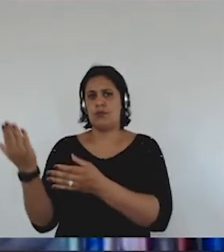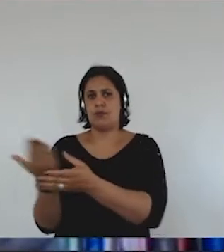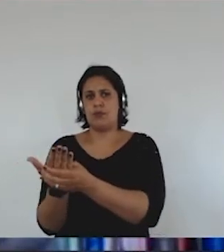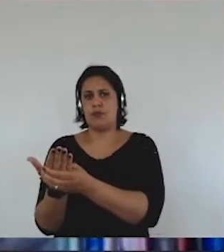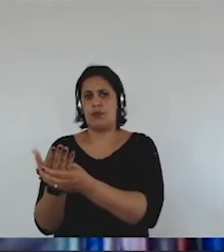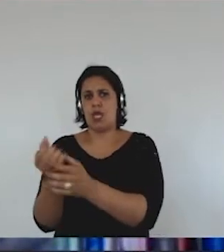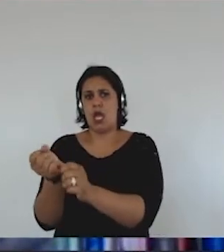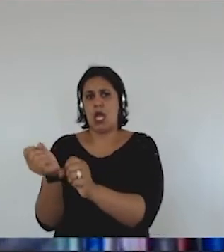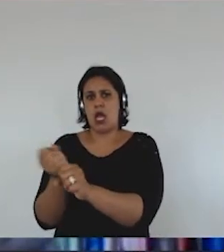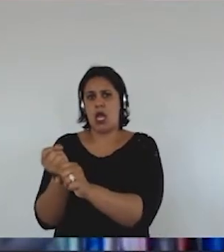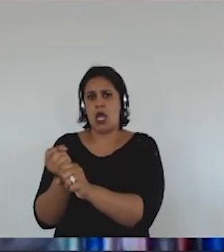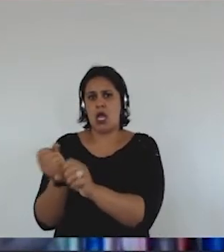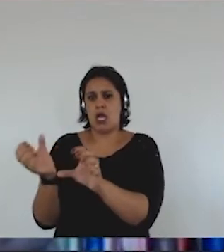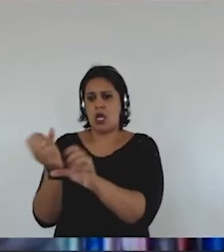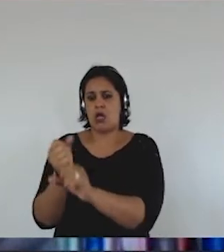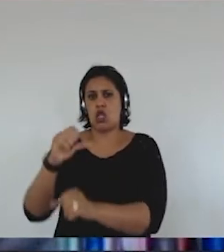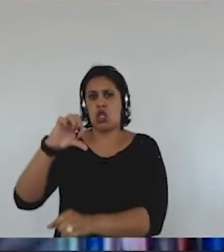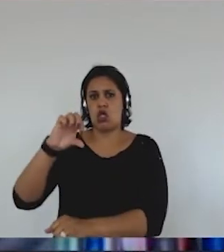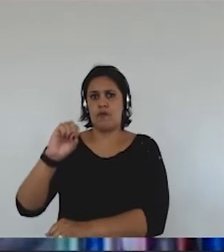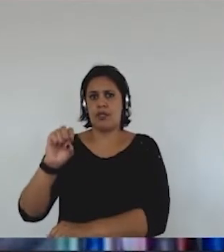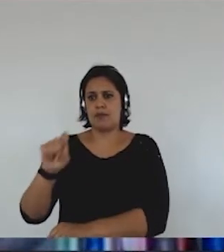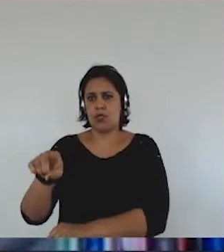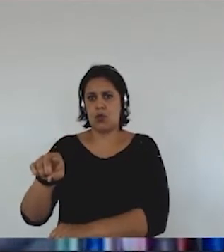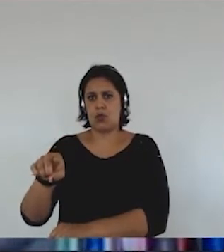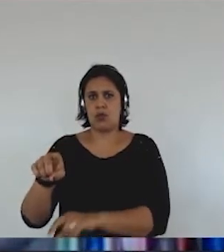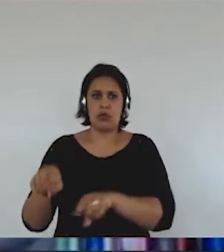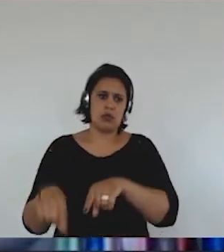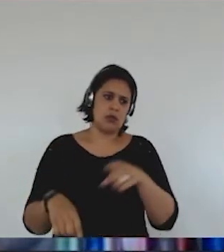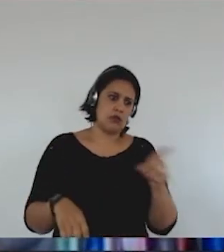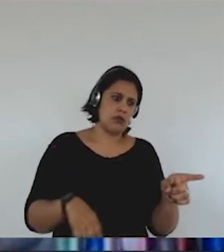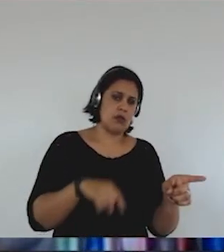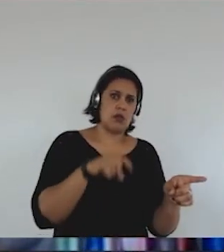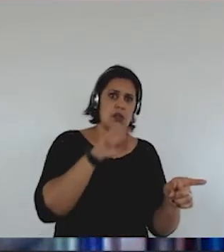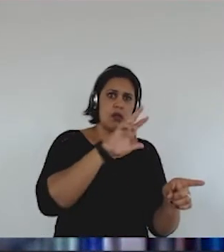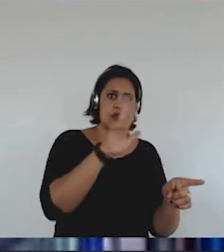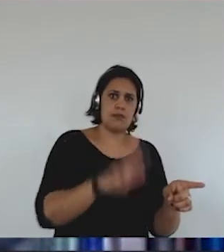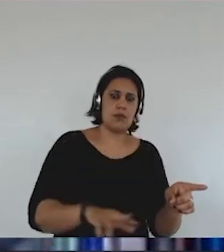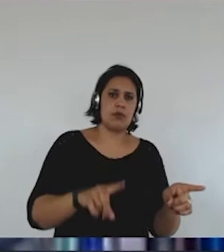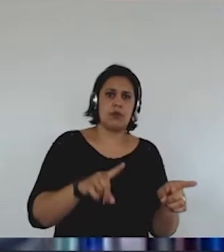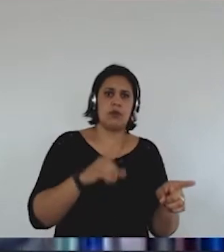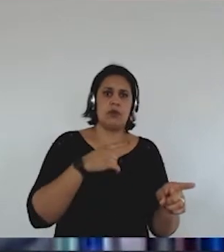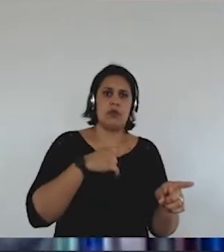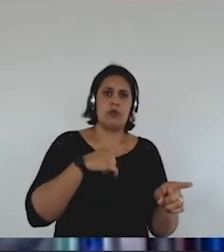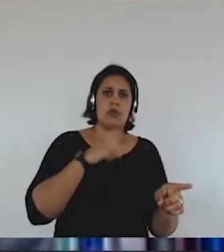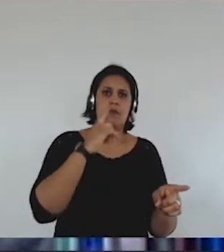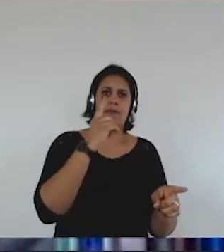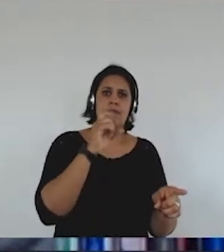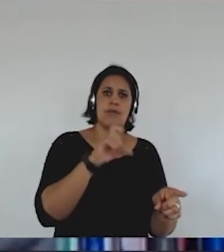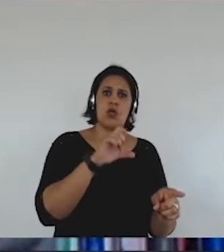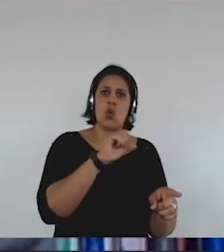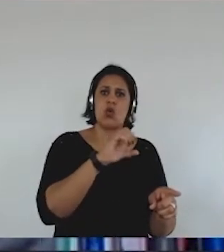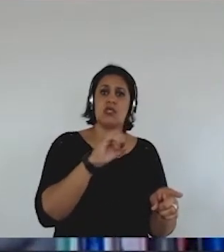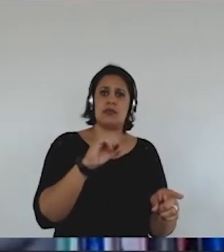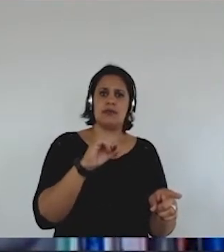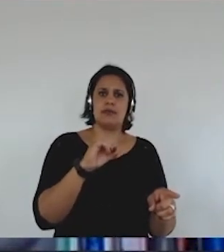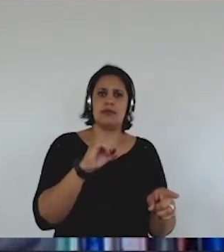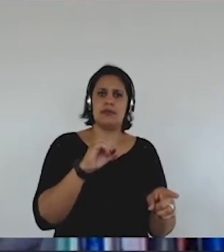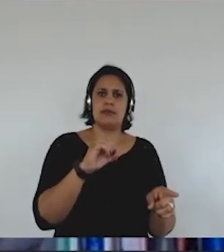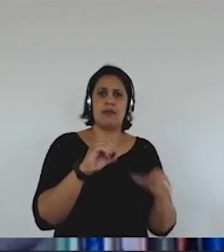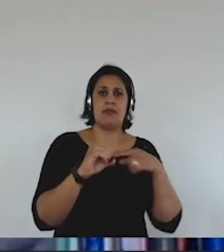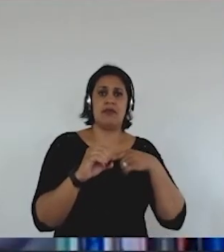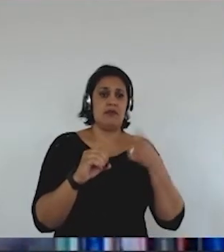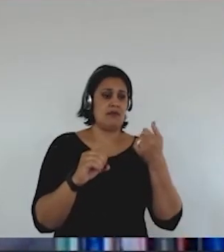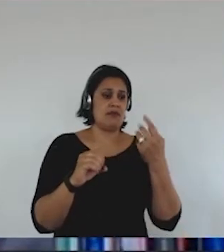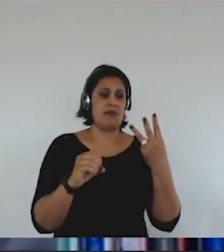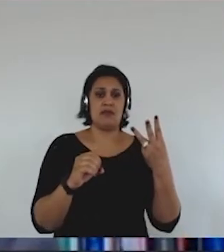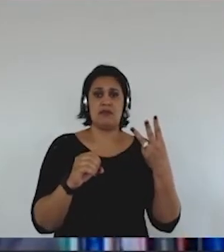ano, o Tribunal Constitucional Português julga cerca de 1.800 processos, uma composição de 13 juízes, que lá não